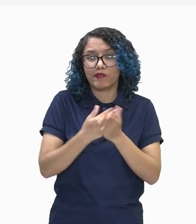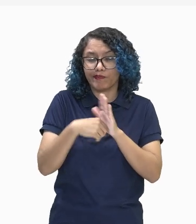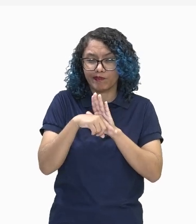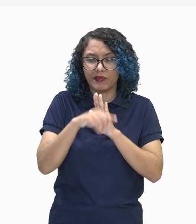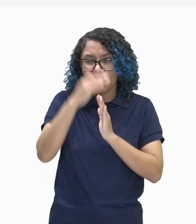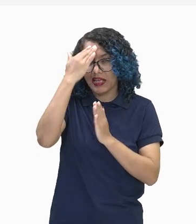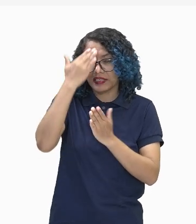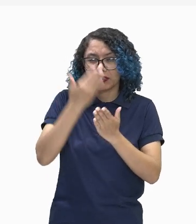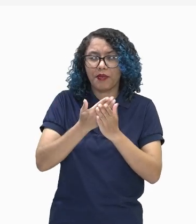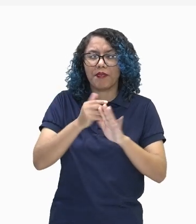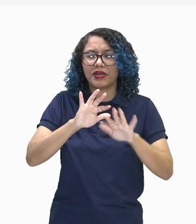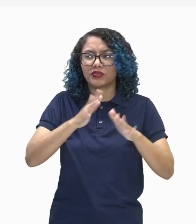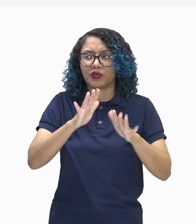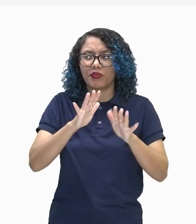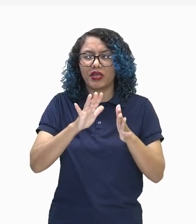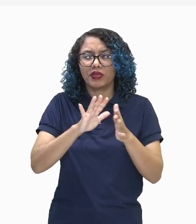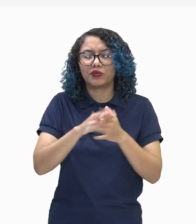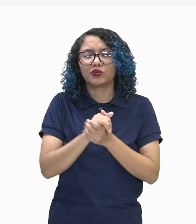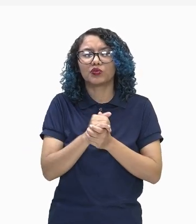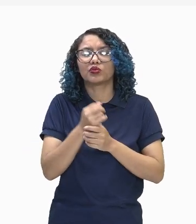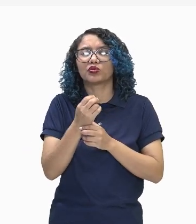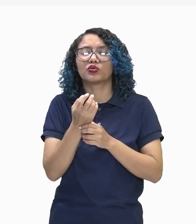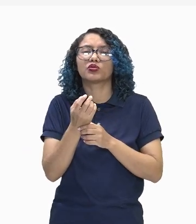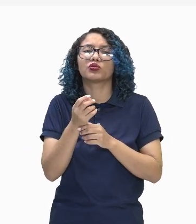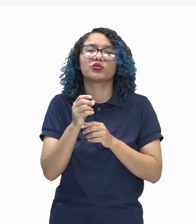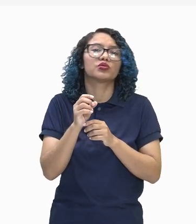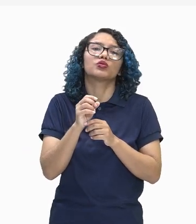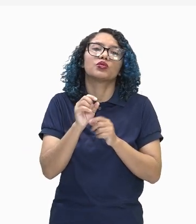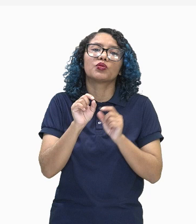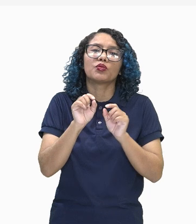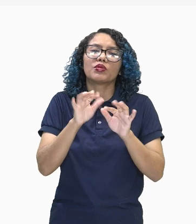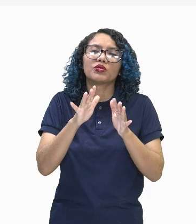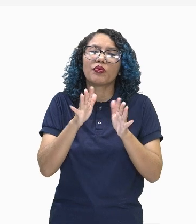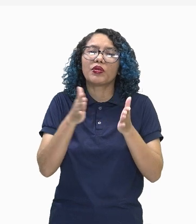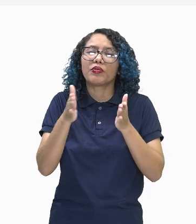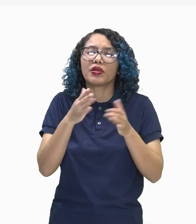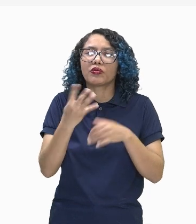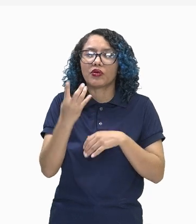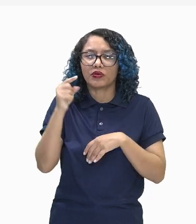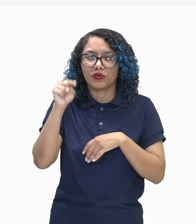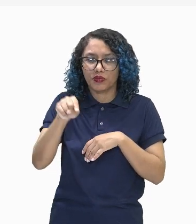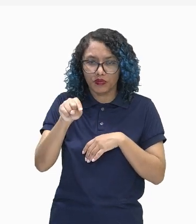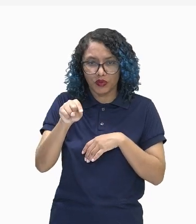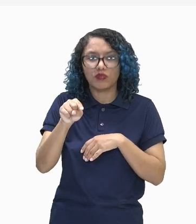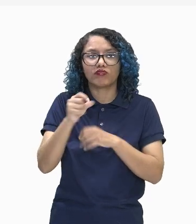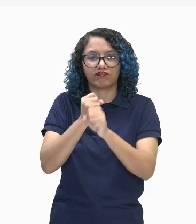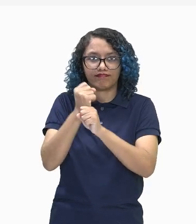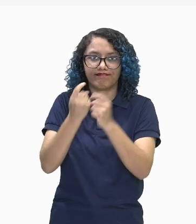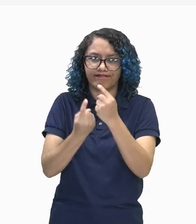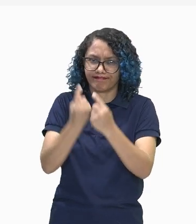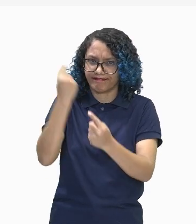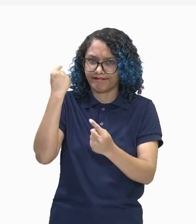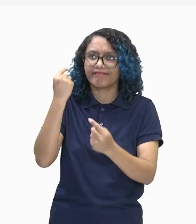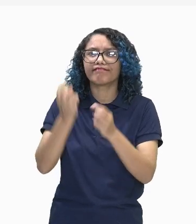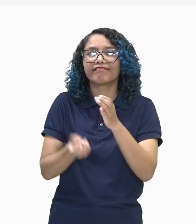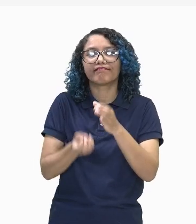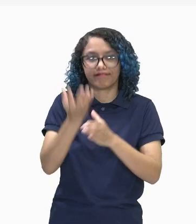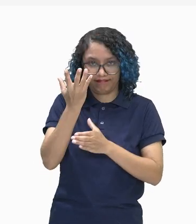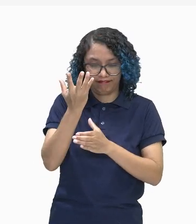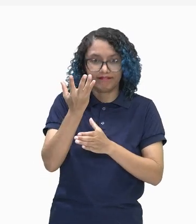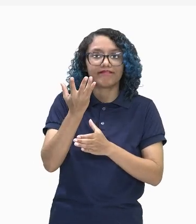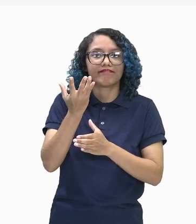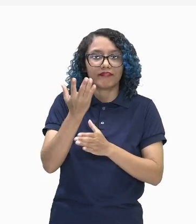que ele tenha, na verdade, nascido por volta de 4.000 anos atrás.